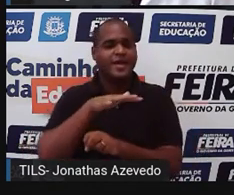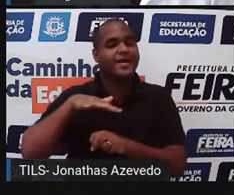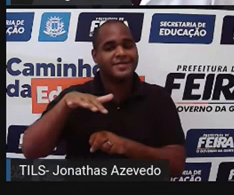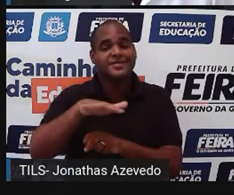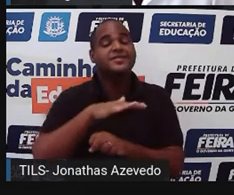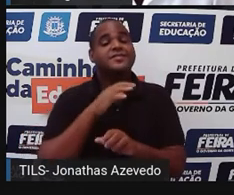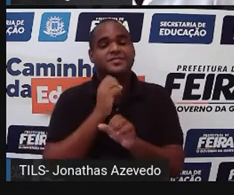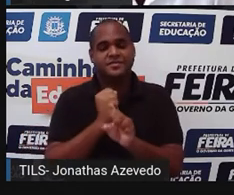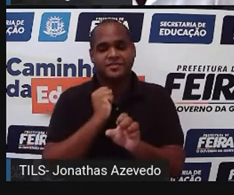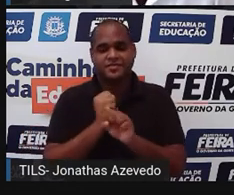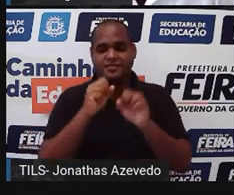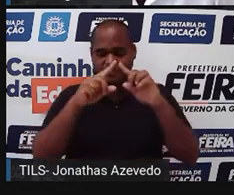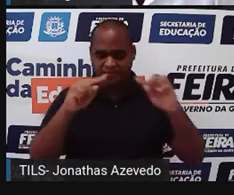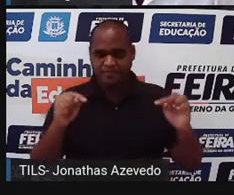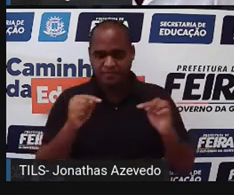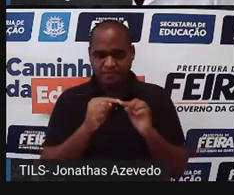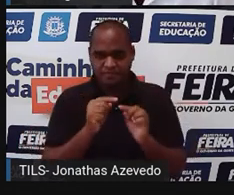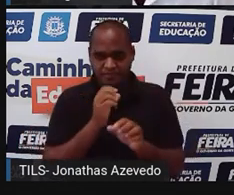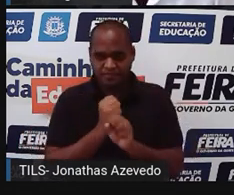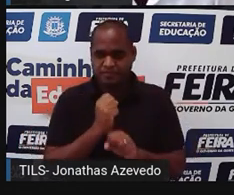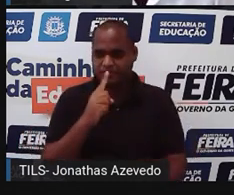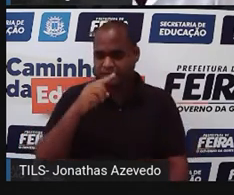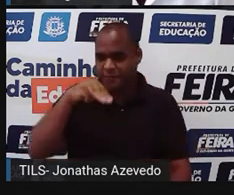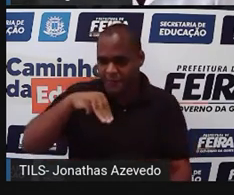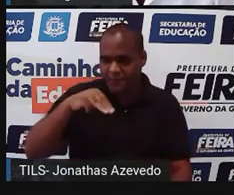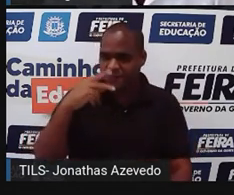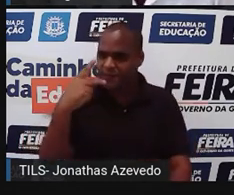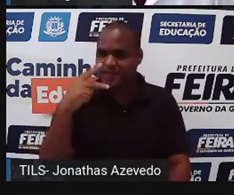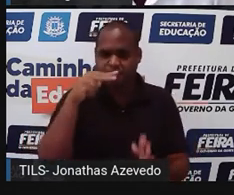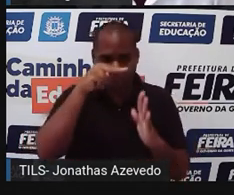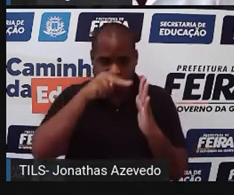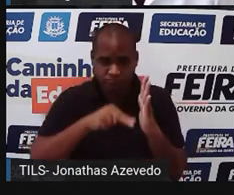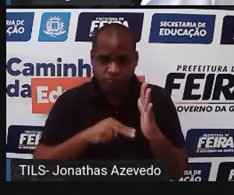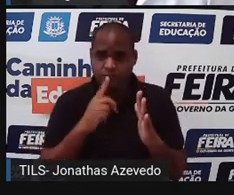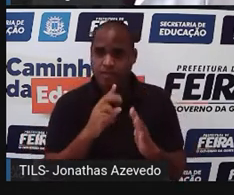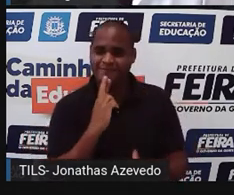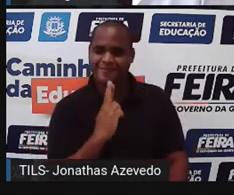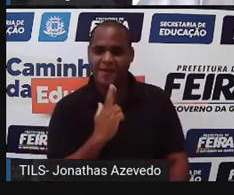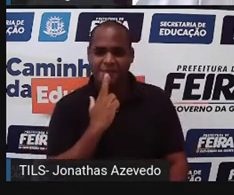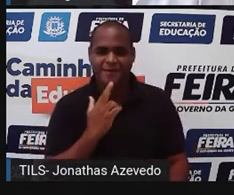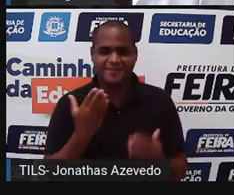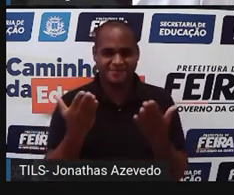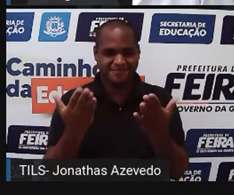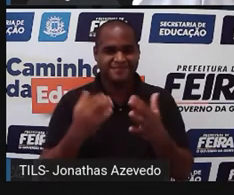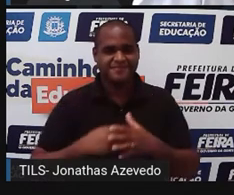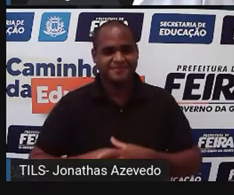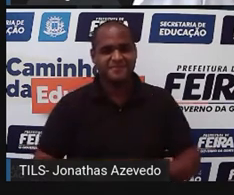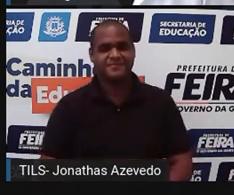triângulos um minuto você lê você responde